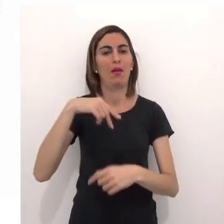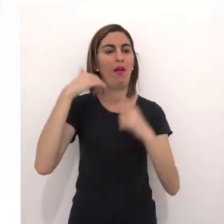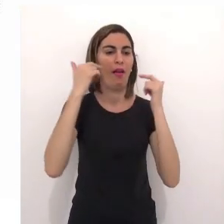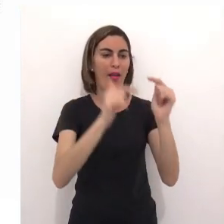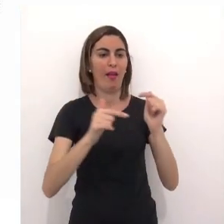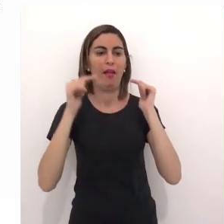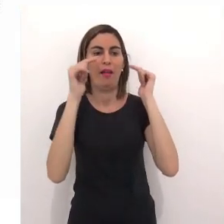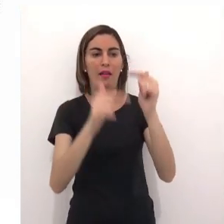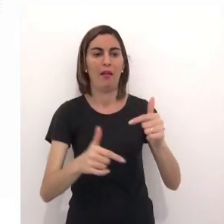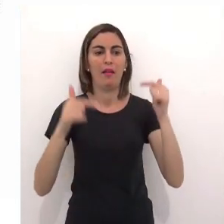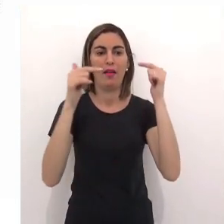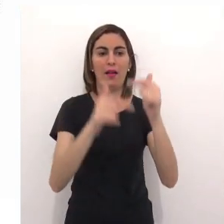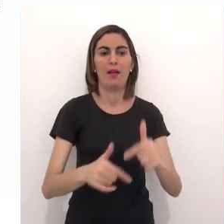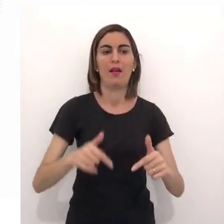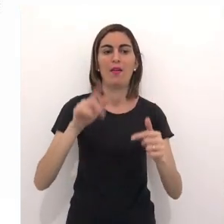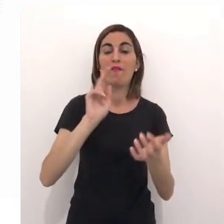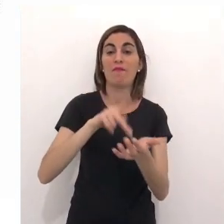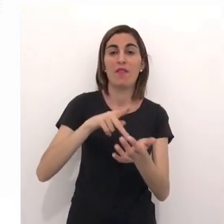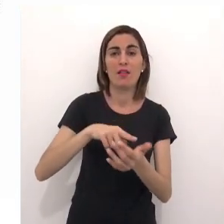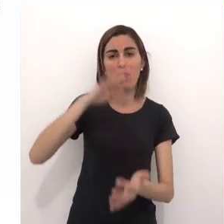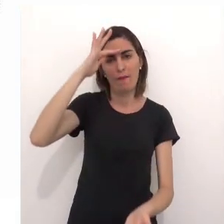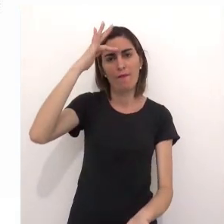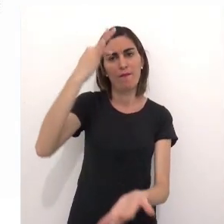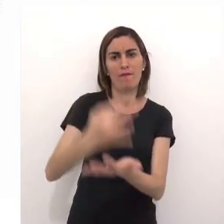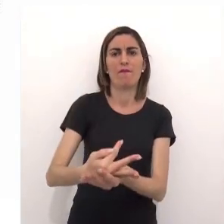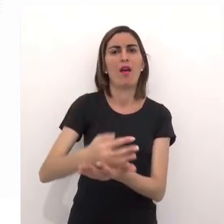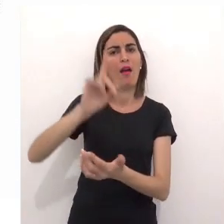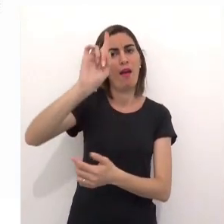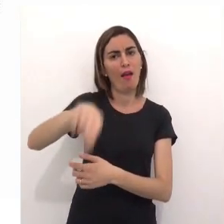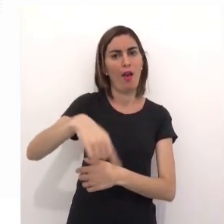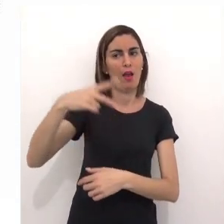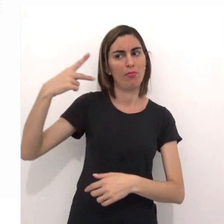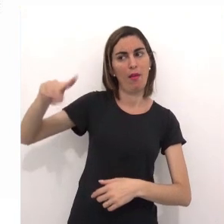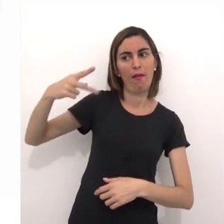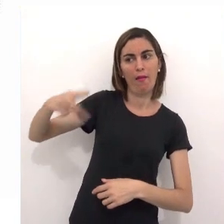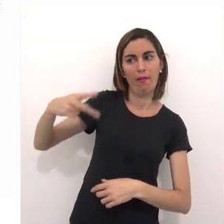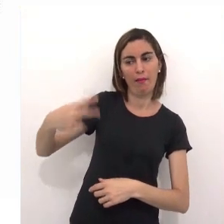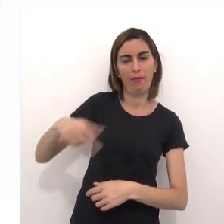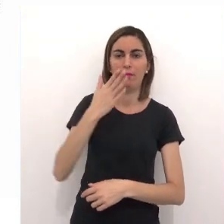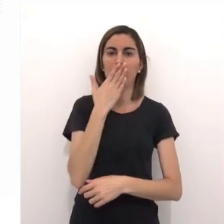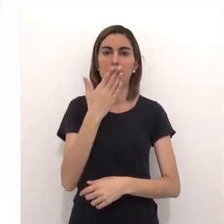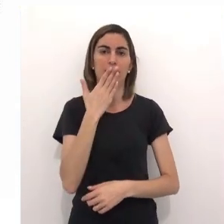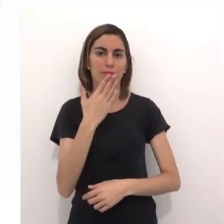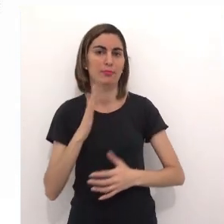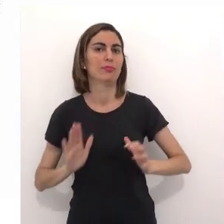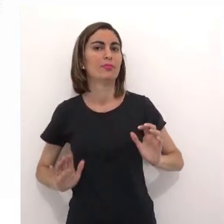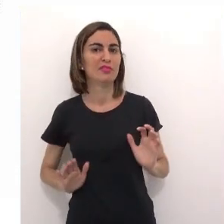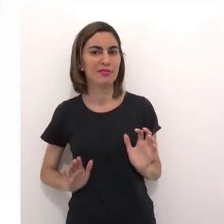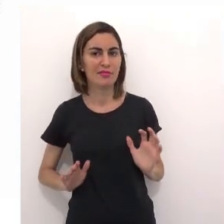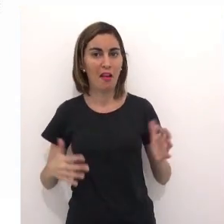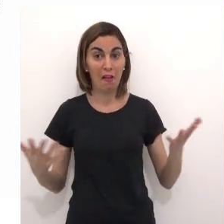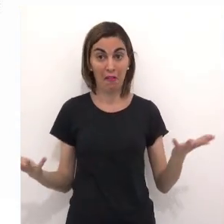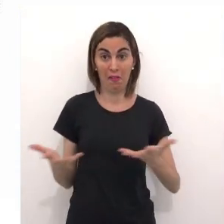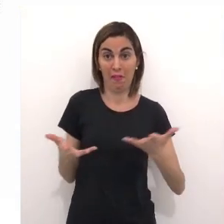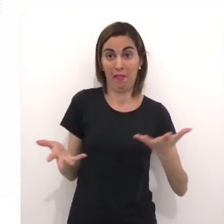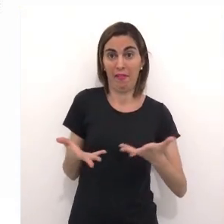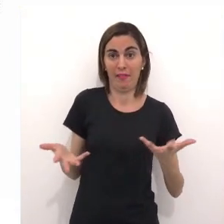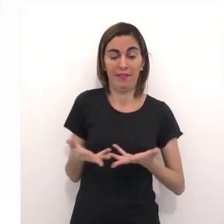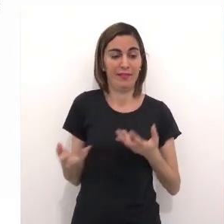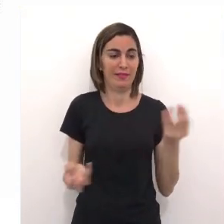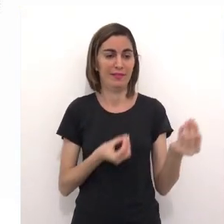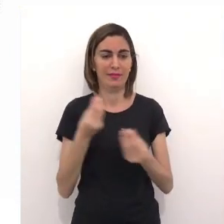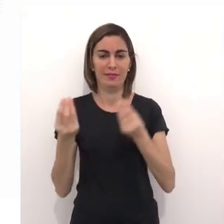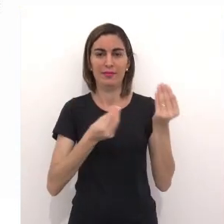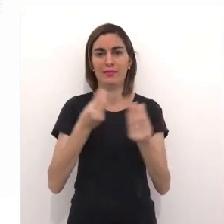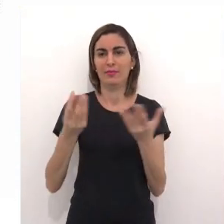alardeando que a verdadeira fé era a sua. Eita, agora. Assim